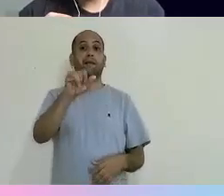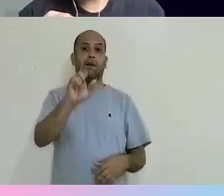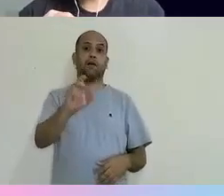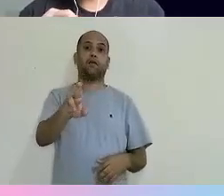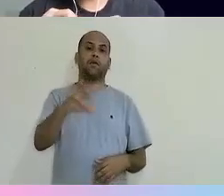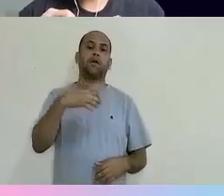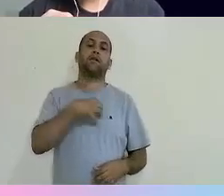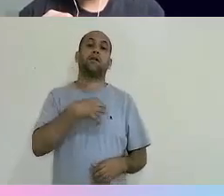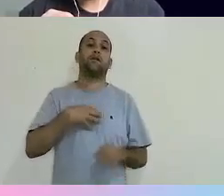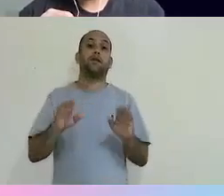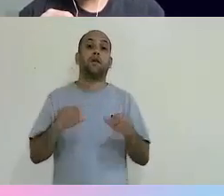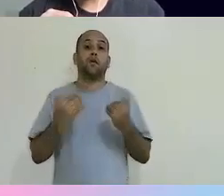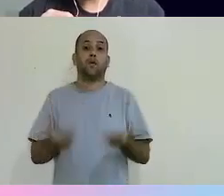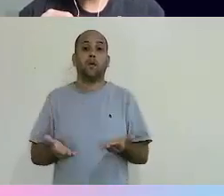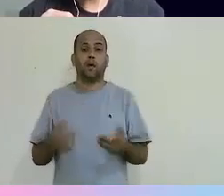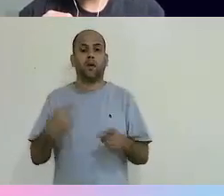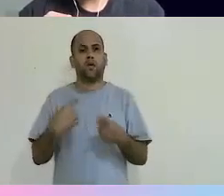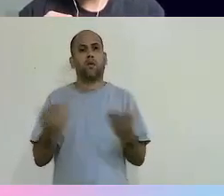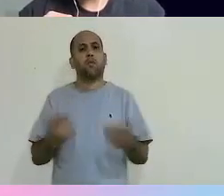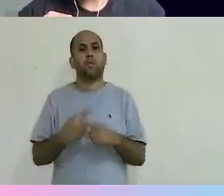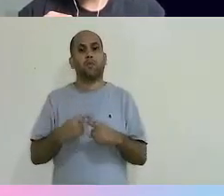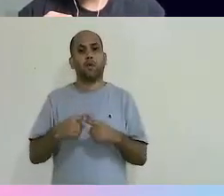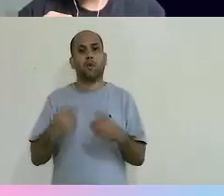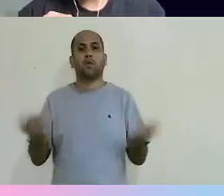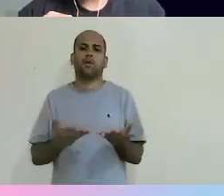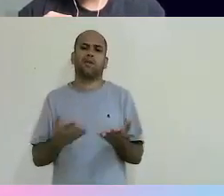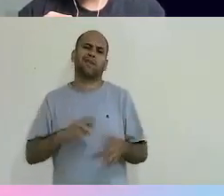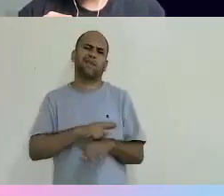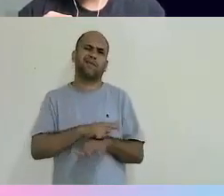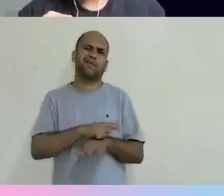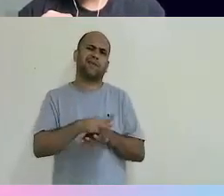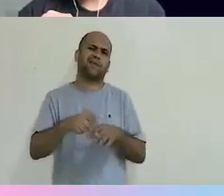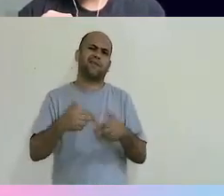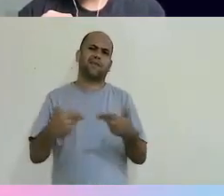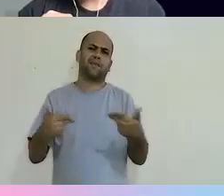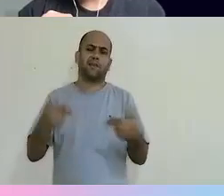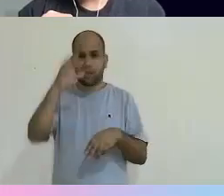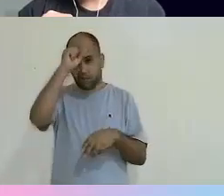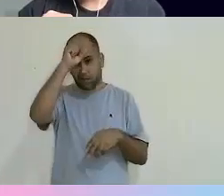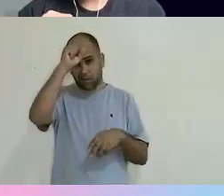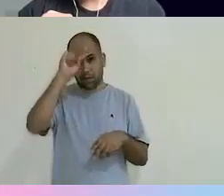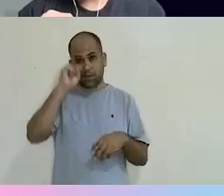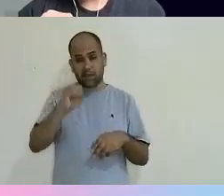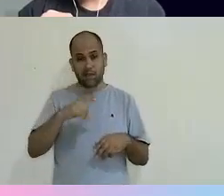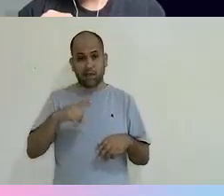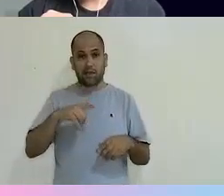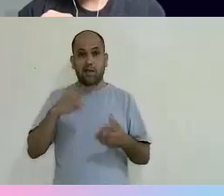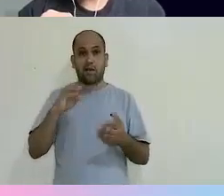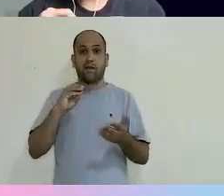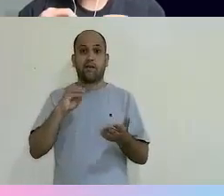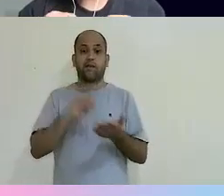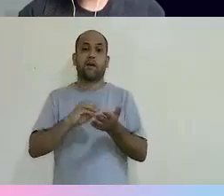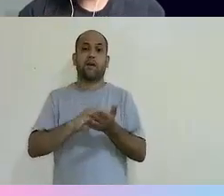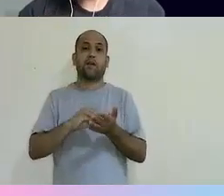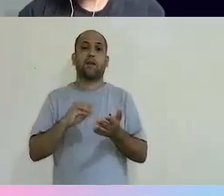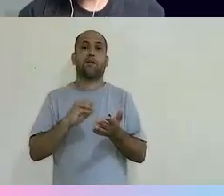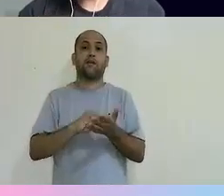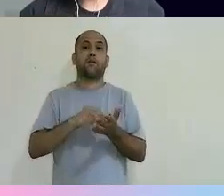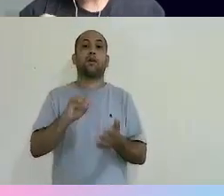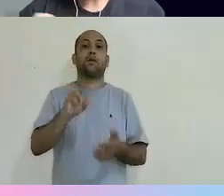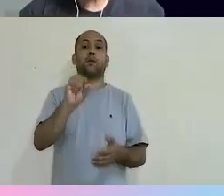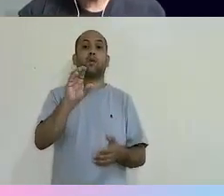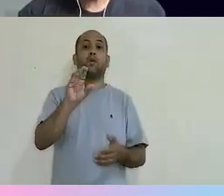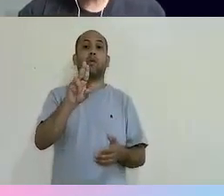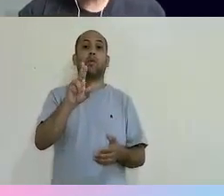gente, porque hoje tem tanta coisa para a gente aprender, se a gente não faz uma curadoria disso, né, a gente